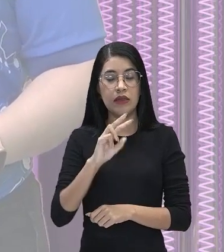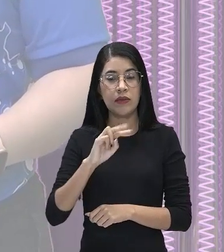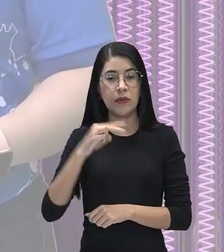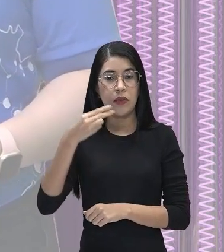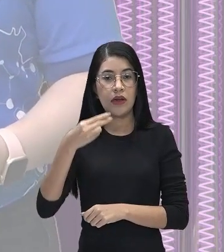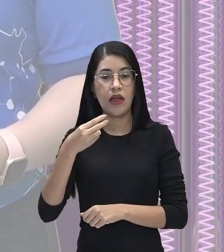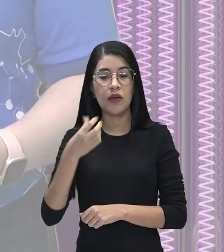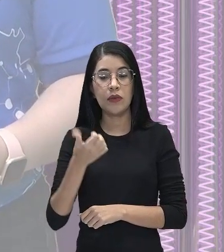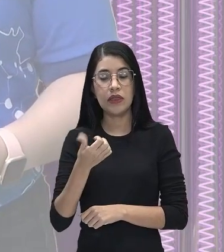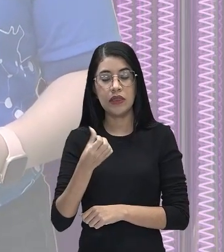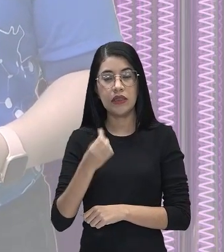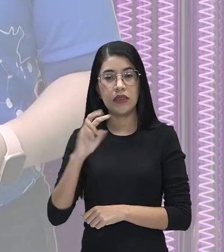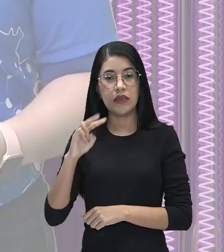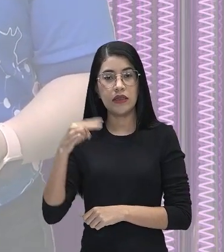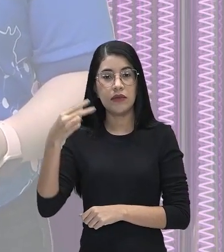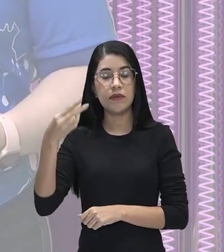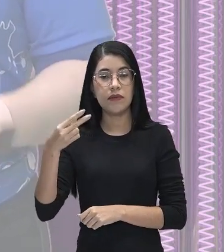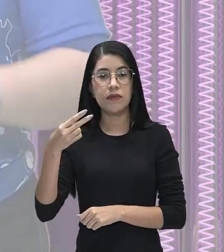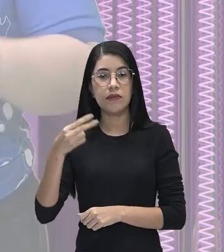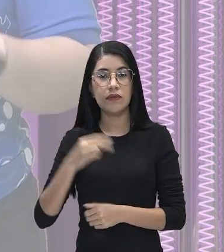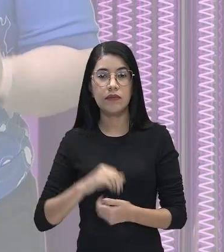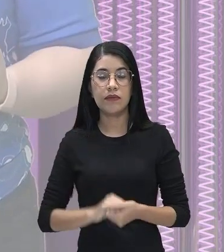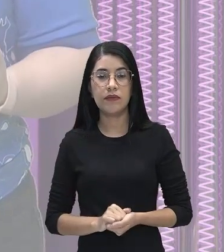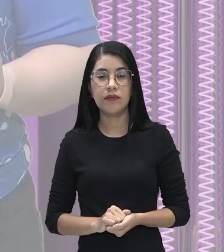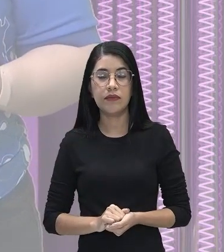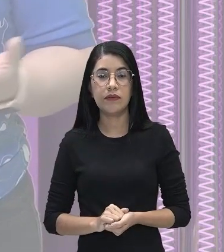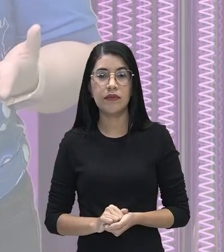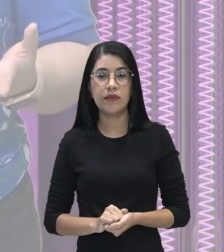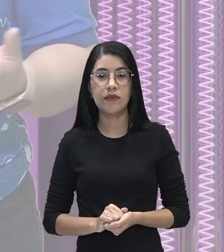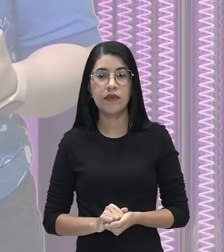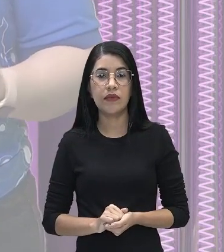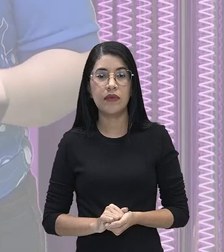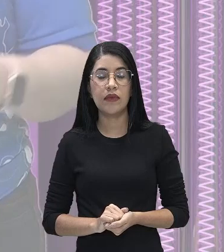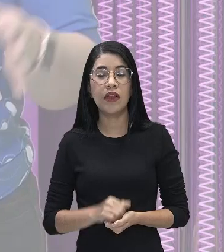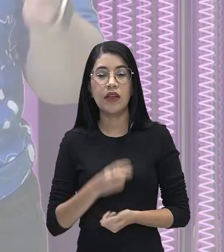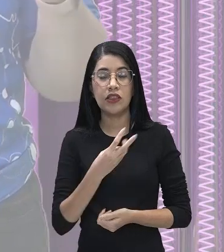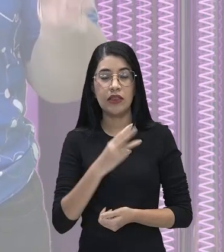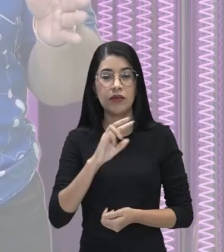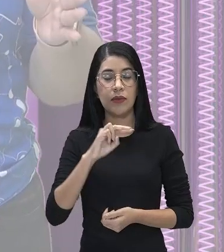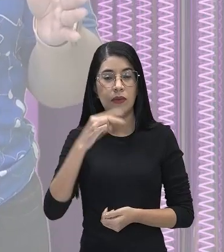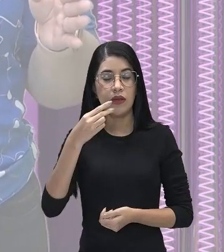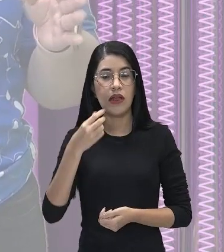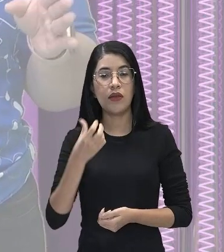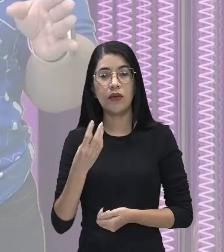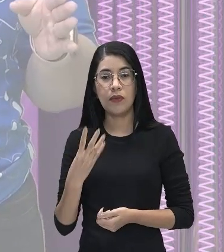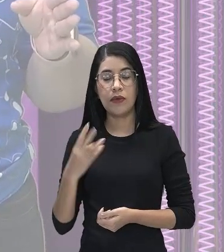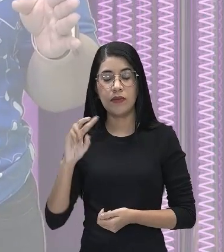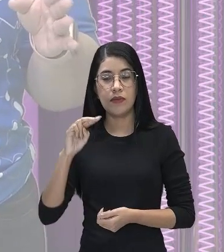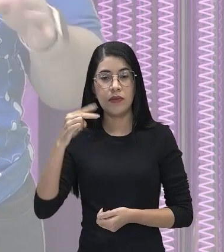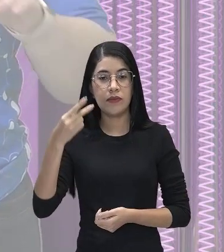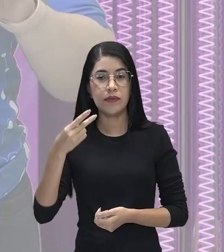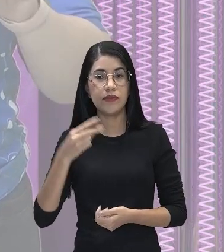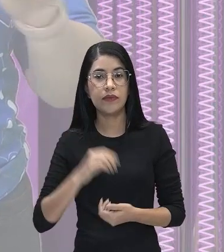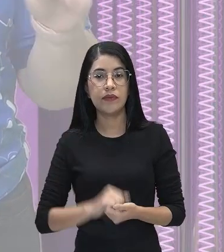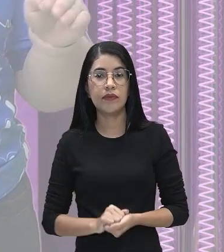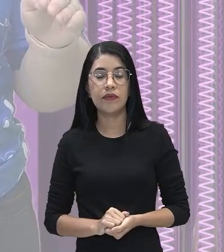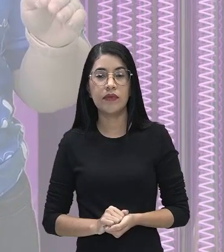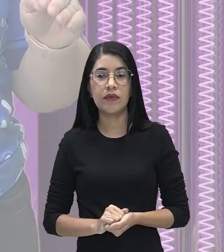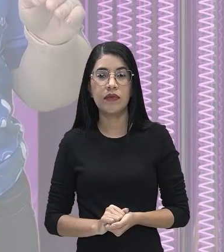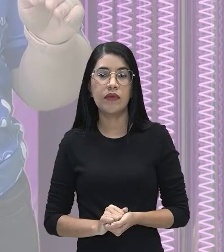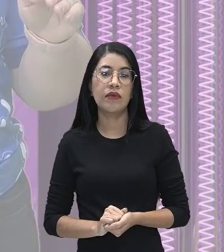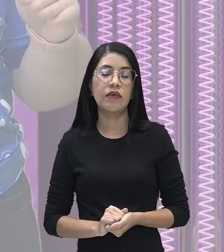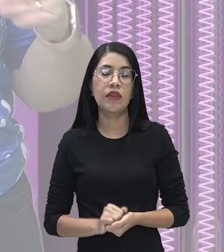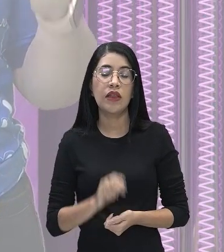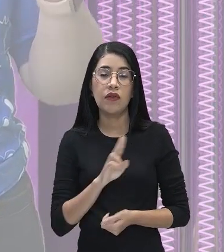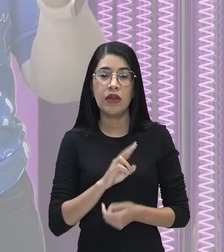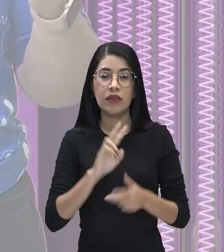é o amarelo e o azul, certo? Então, é isso que diz o teorema de Pitágoras. Quadrado da hipotenusa, ou seja, você vai pegar a medida